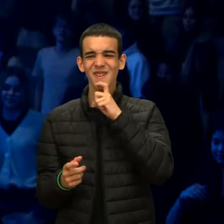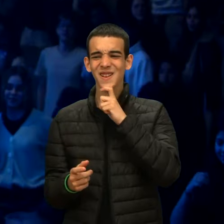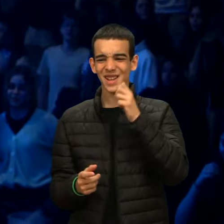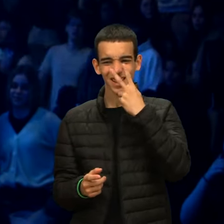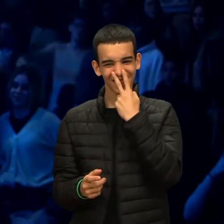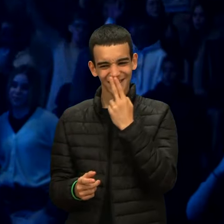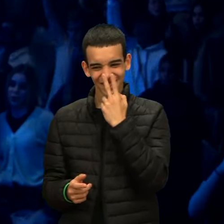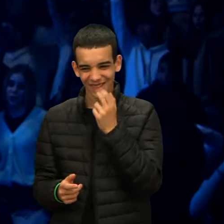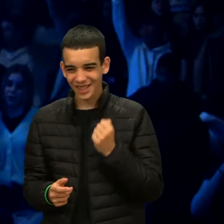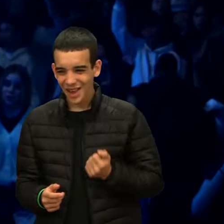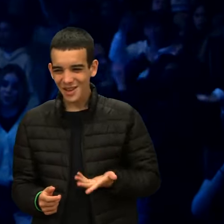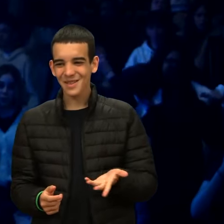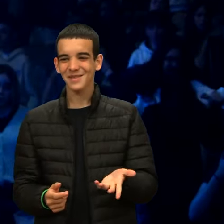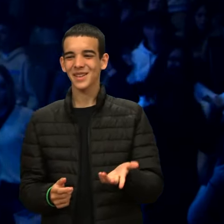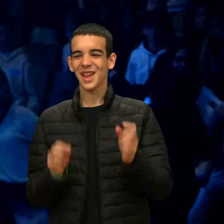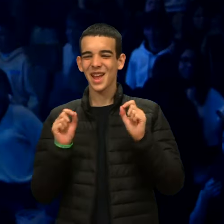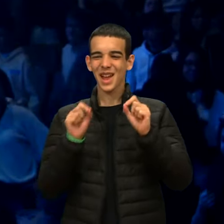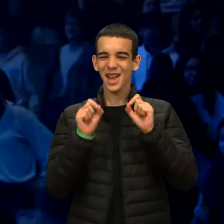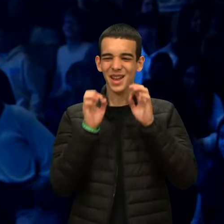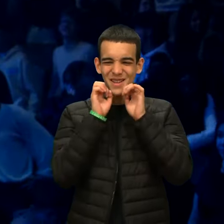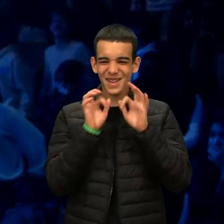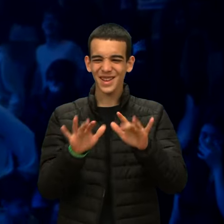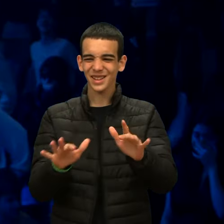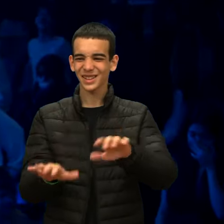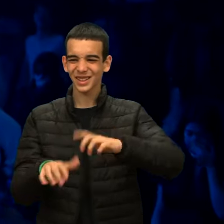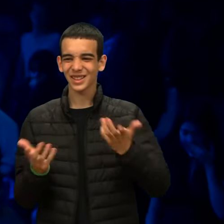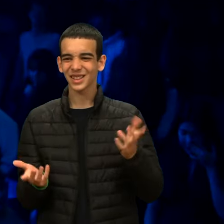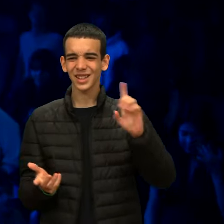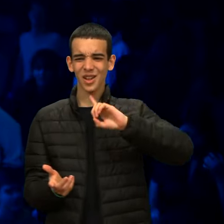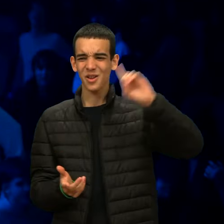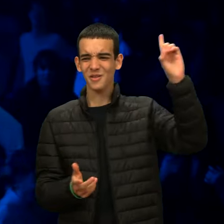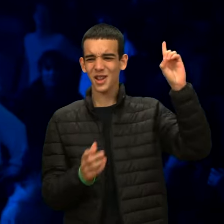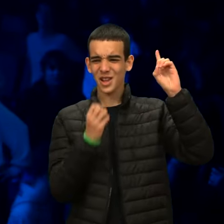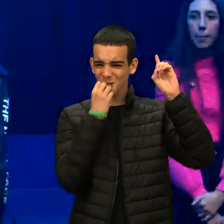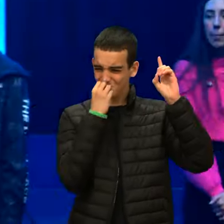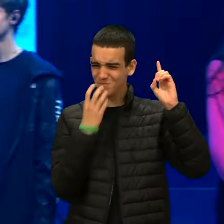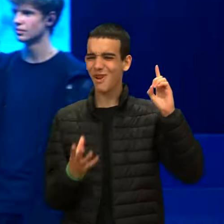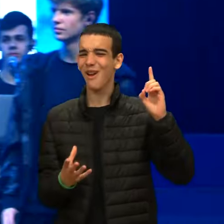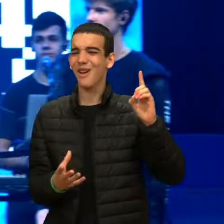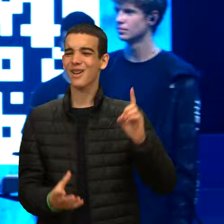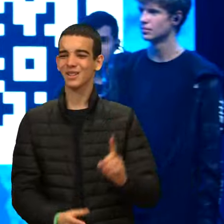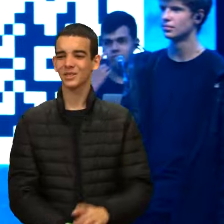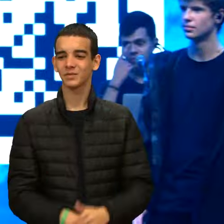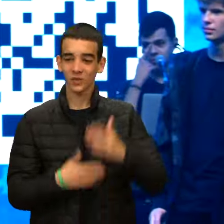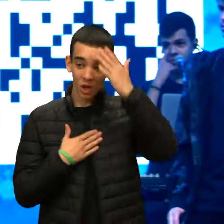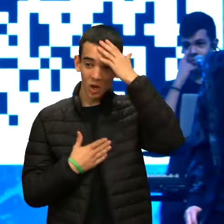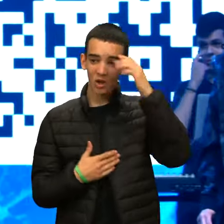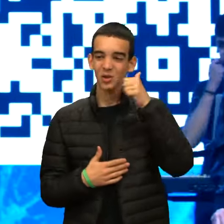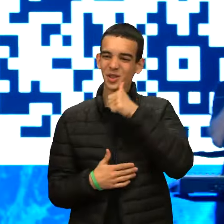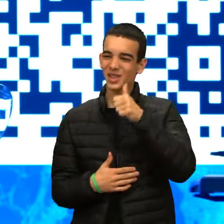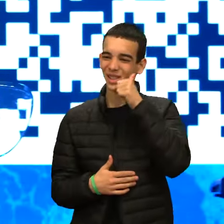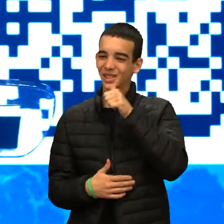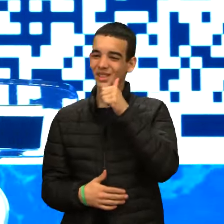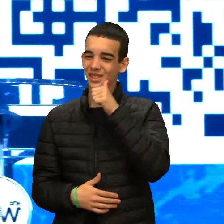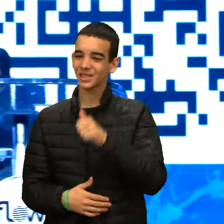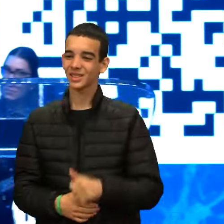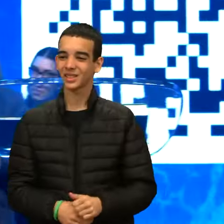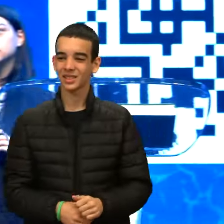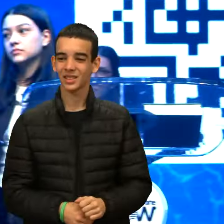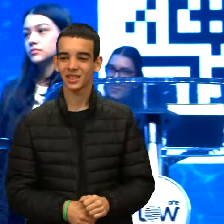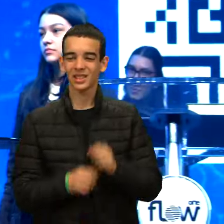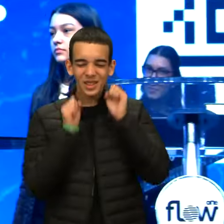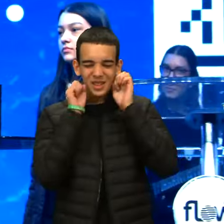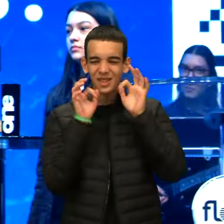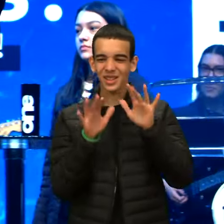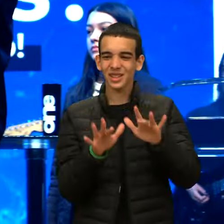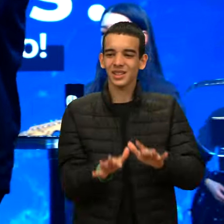abençoado aí hoje? Deus é bom. Obrigado, Raquel, você é uma bênção. Vamos ser íntegros,